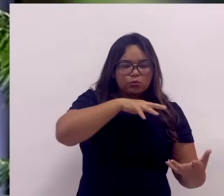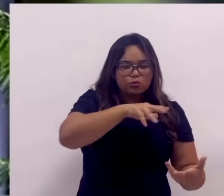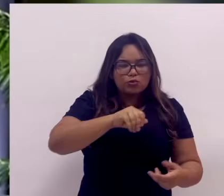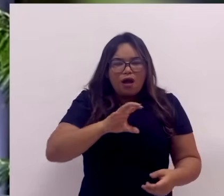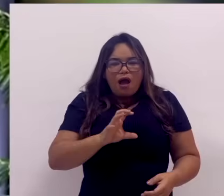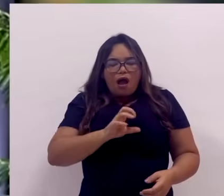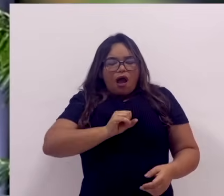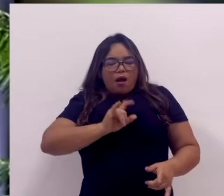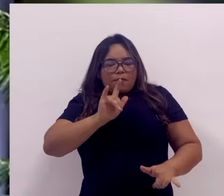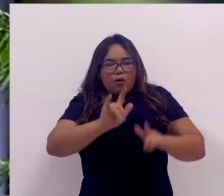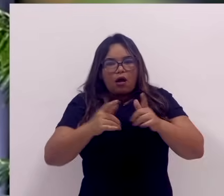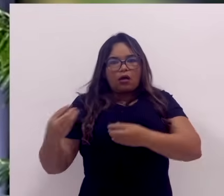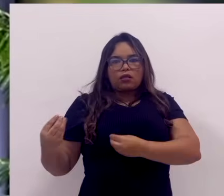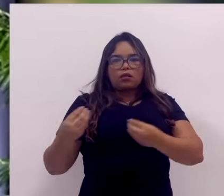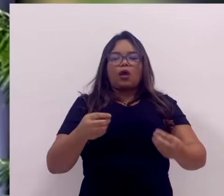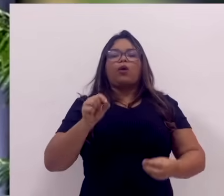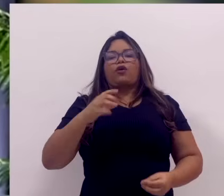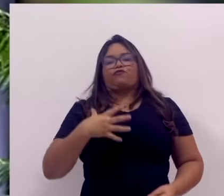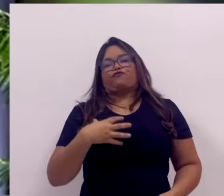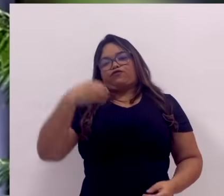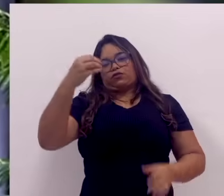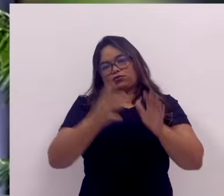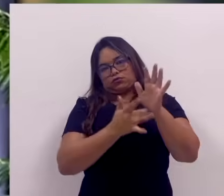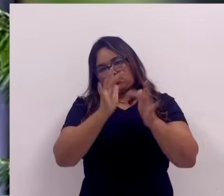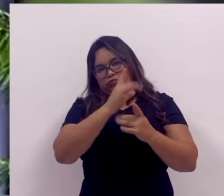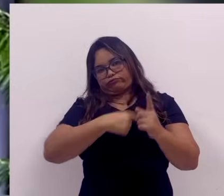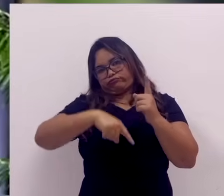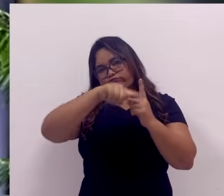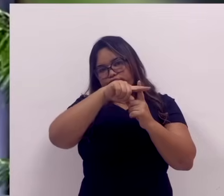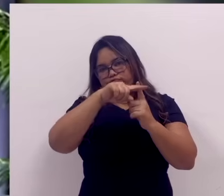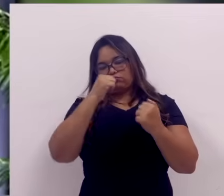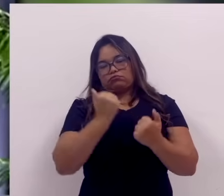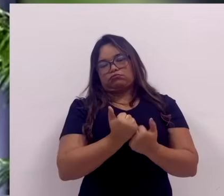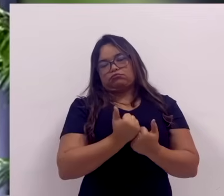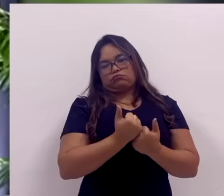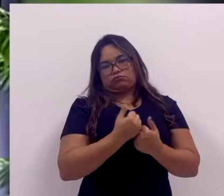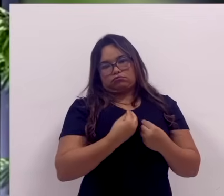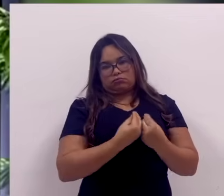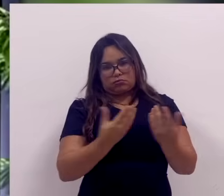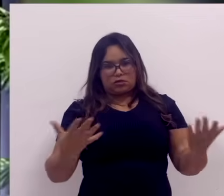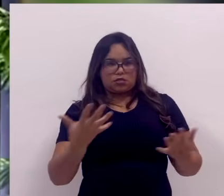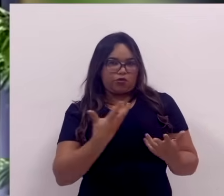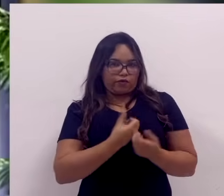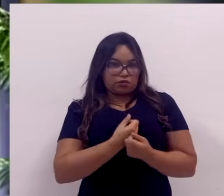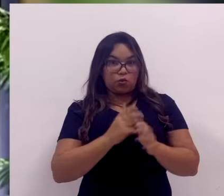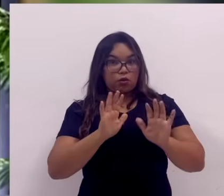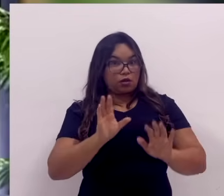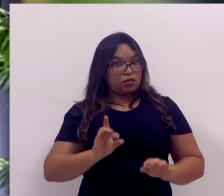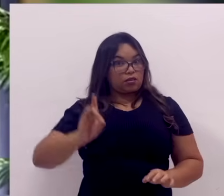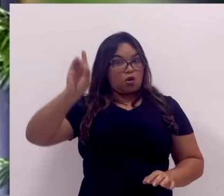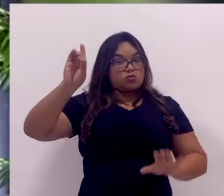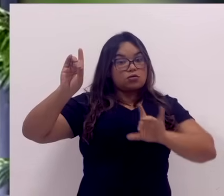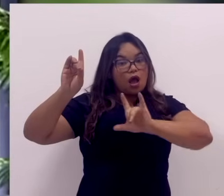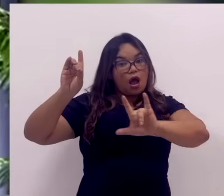Deus ama as pessoas, mas odeia os sistemas falsos de adoração.